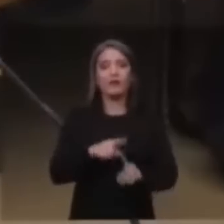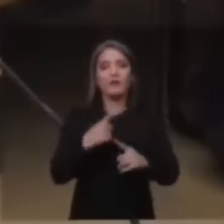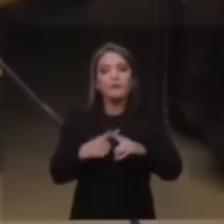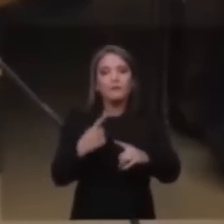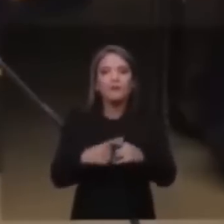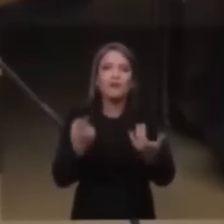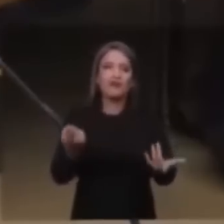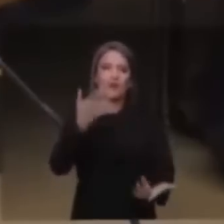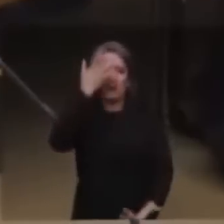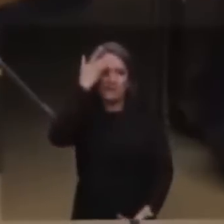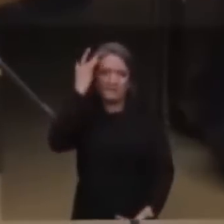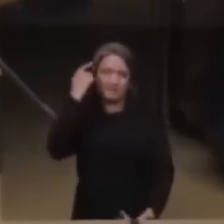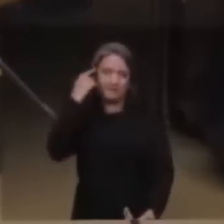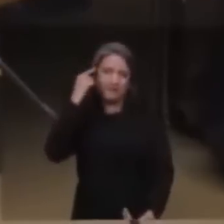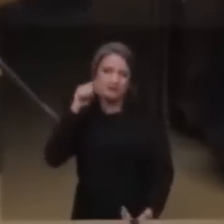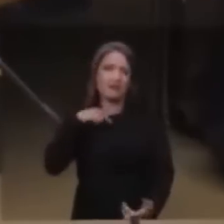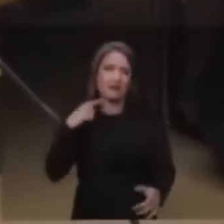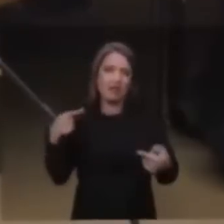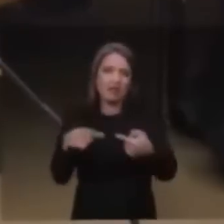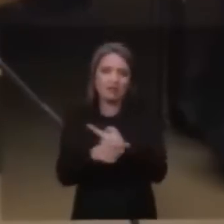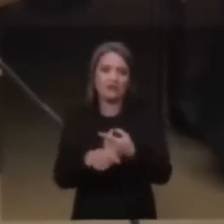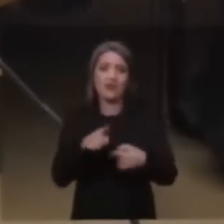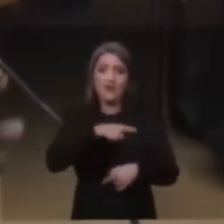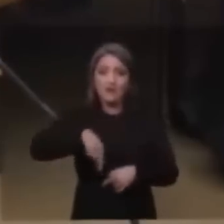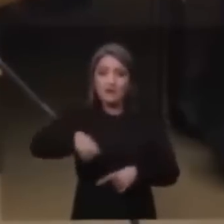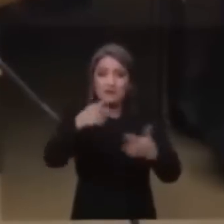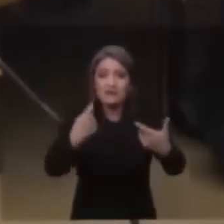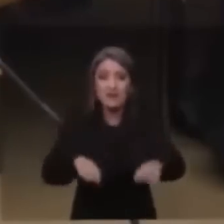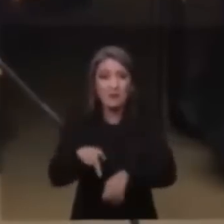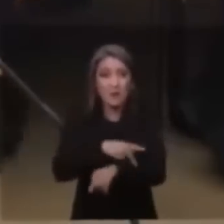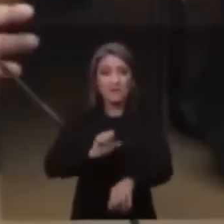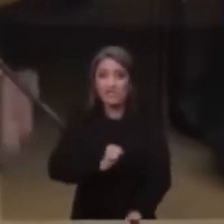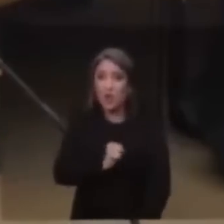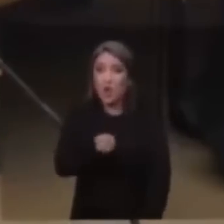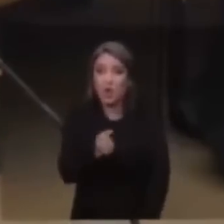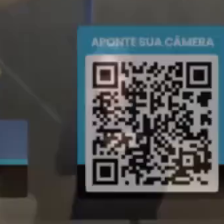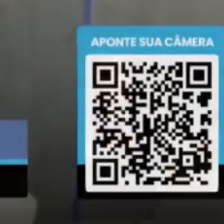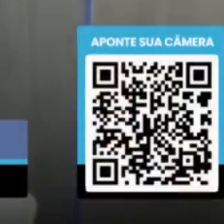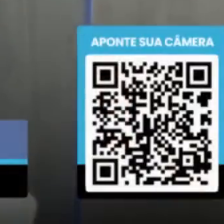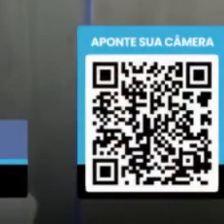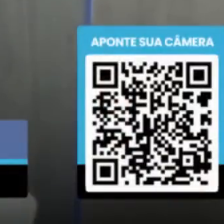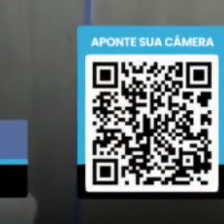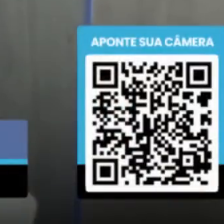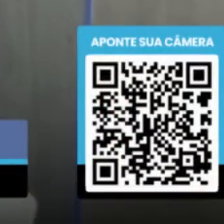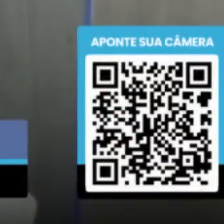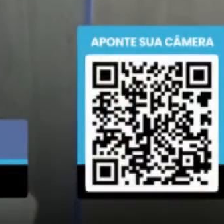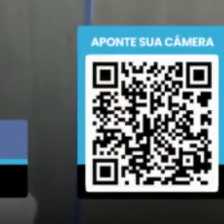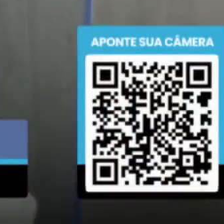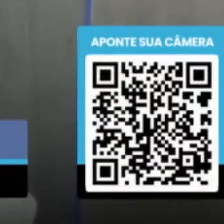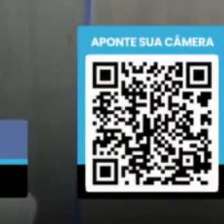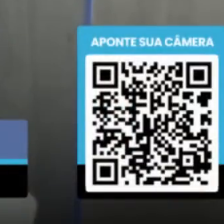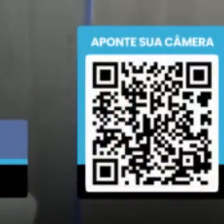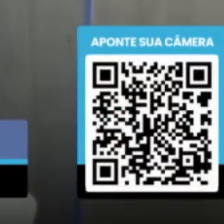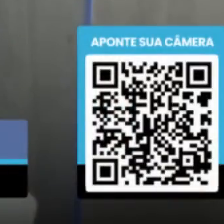são pessoas odiadas desse país essa é uma realidade que gostaria que você tem que saber